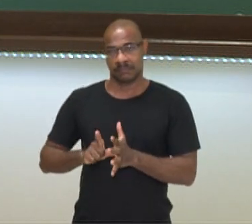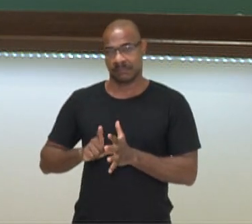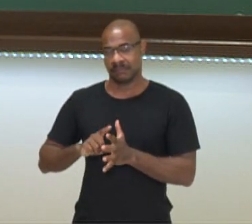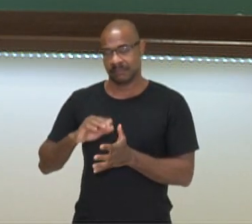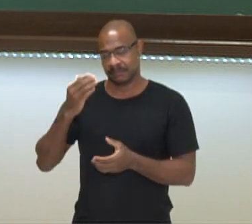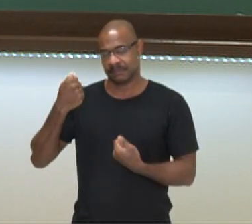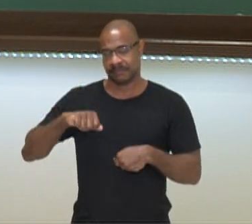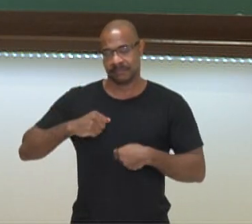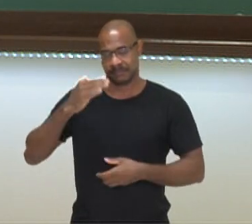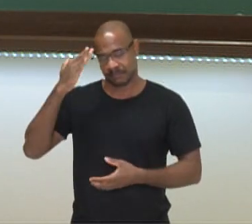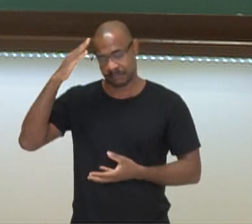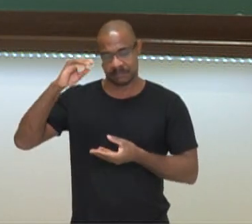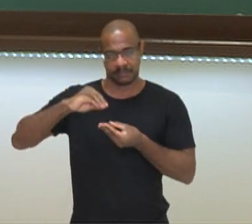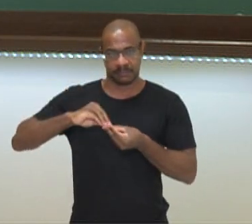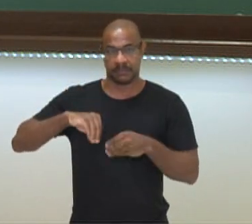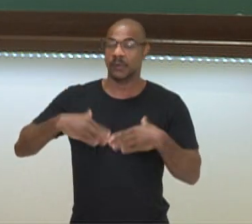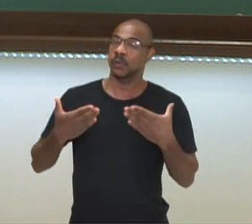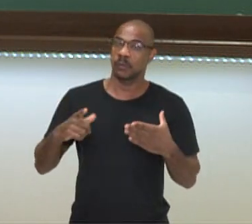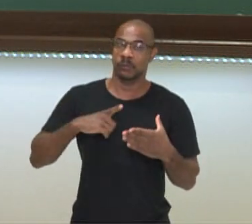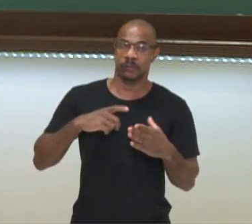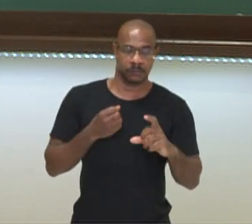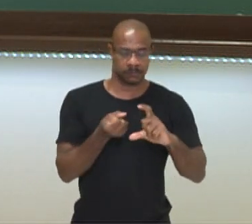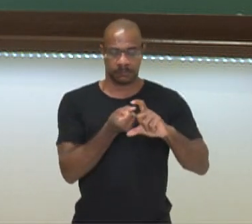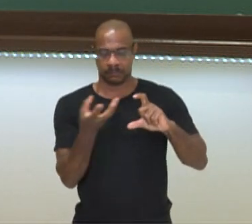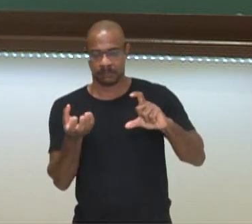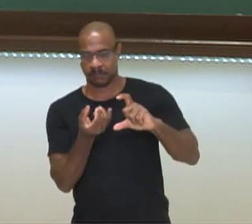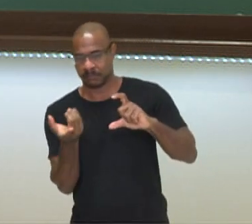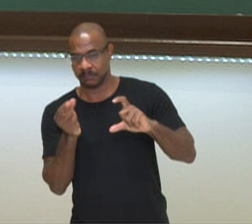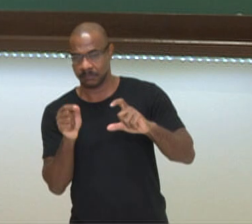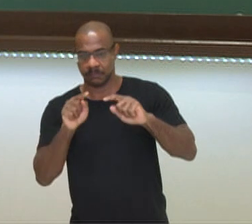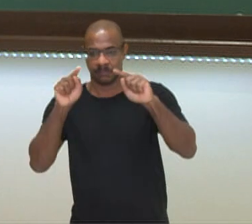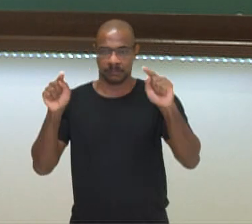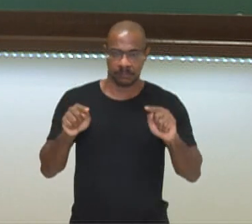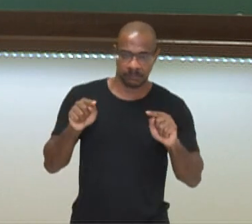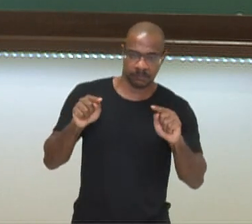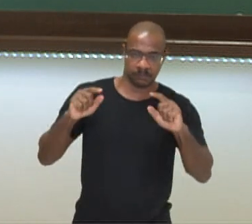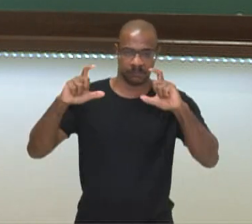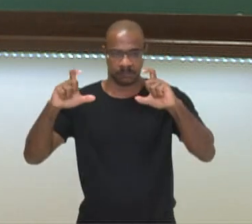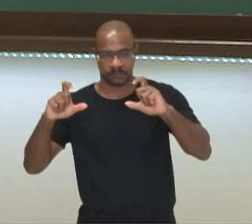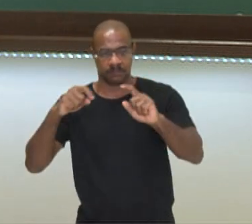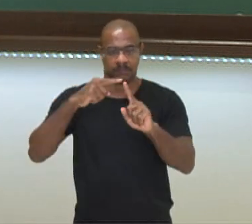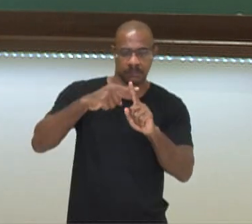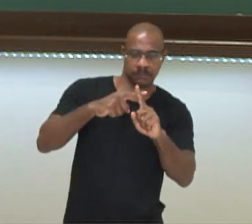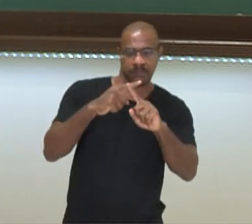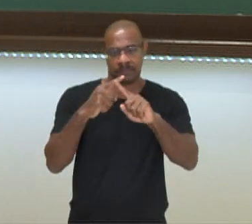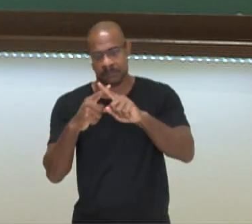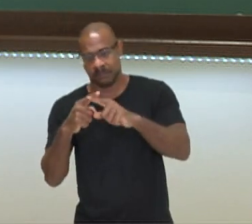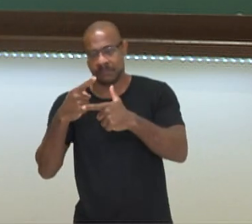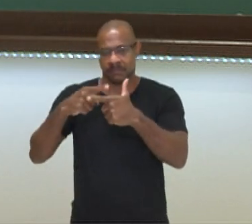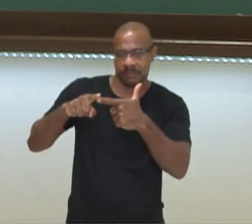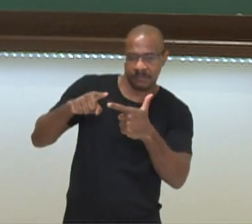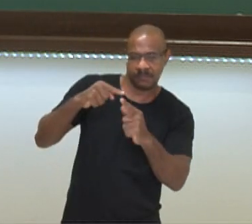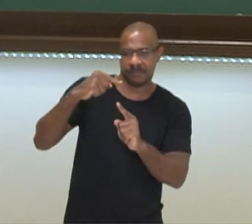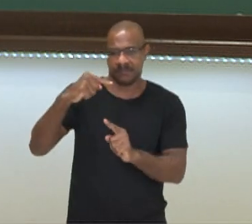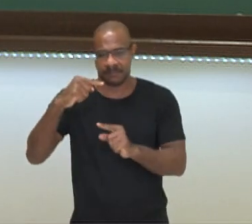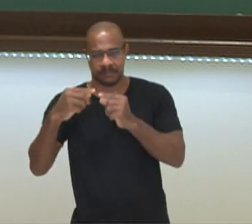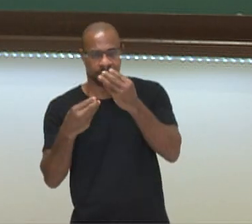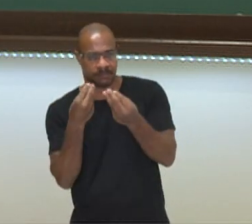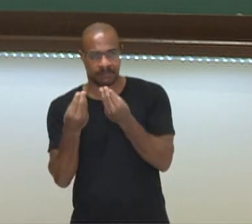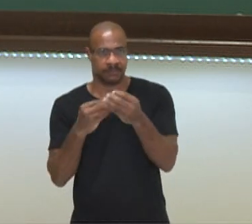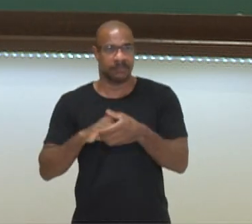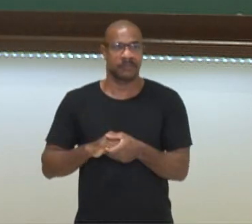quais operações que estão ali existindo e quais são os sinais de associação que a gente está falando. Então, a gente tem que os